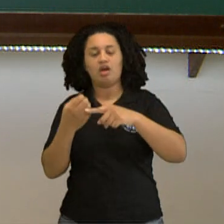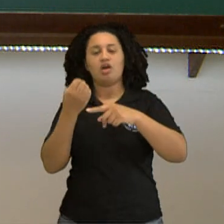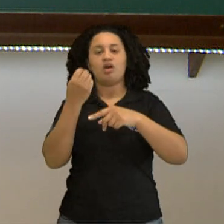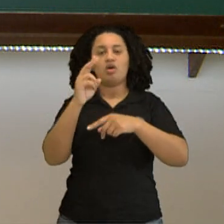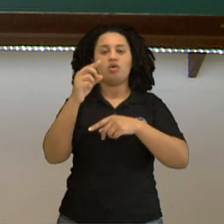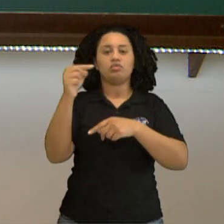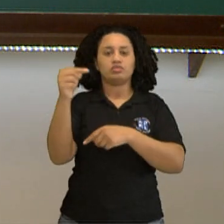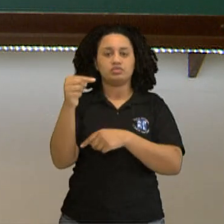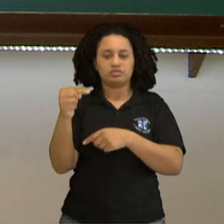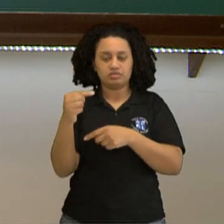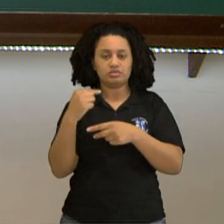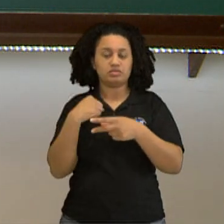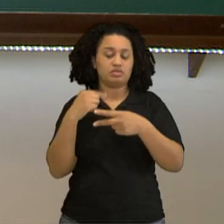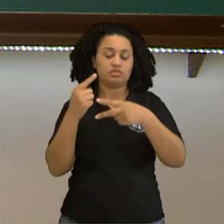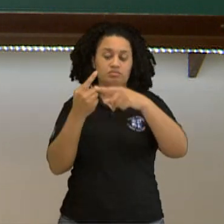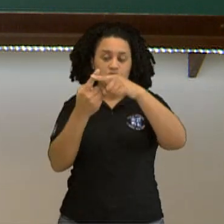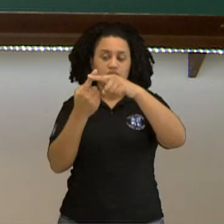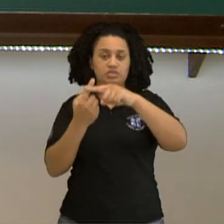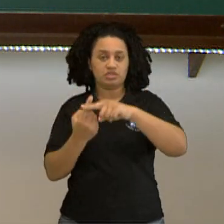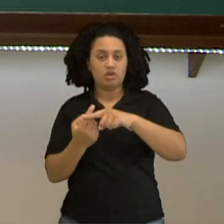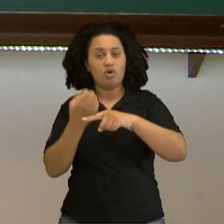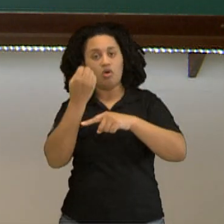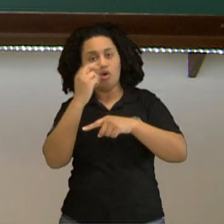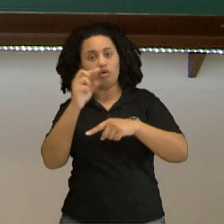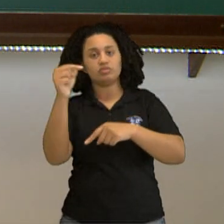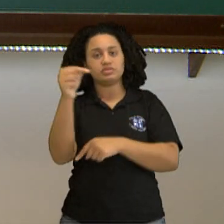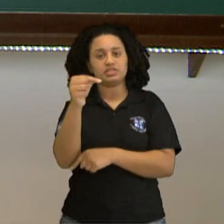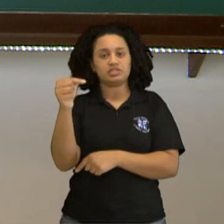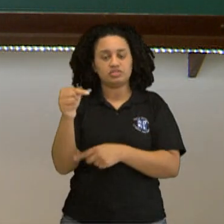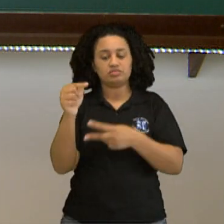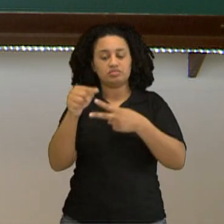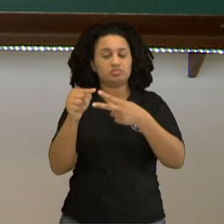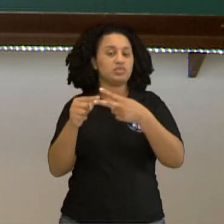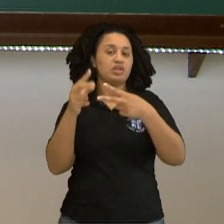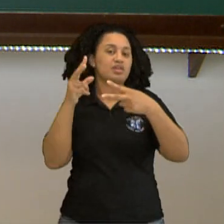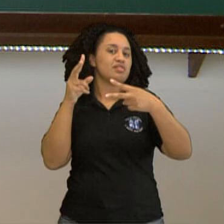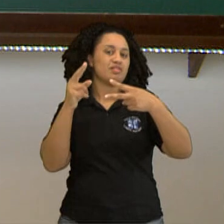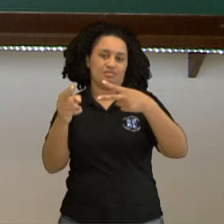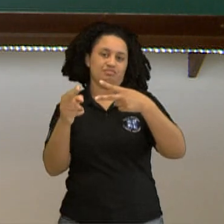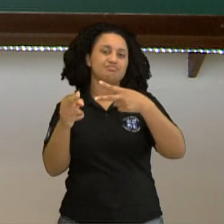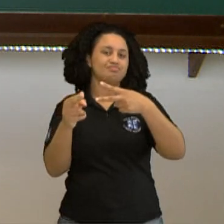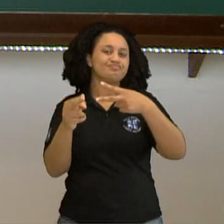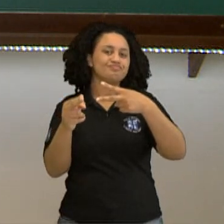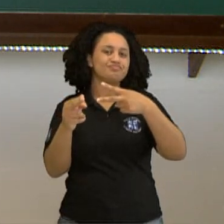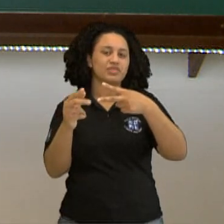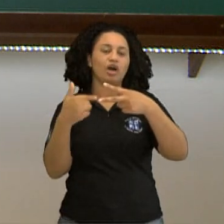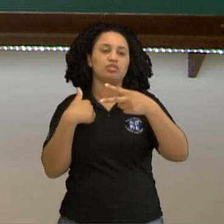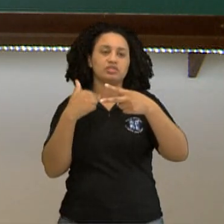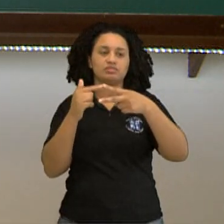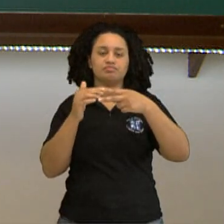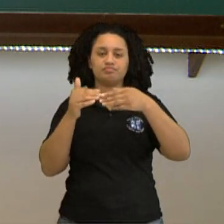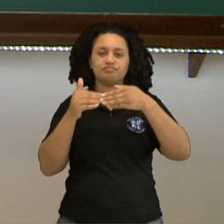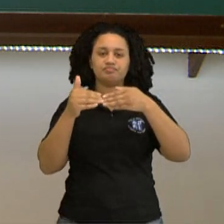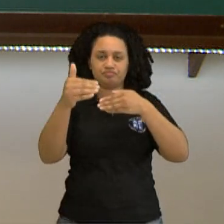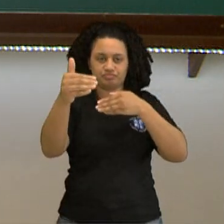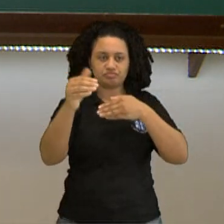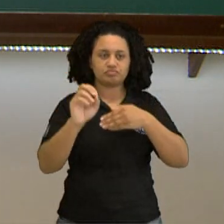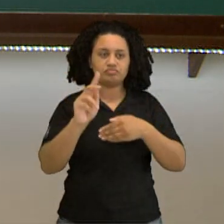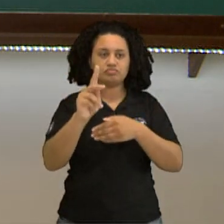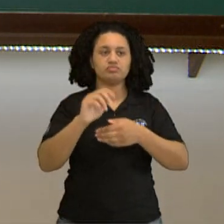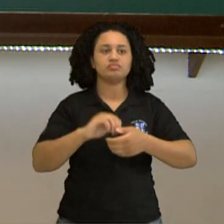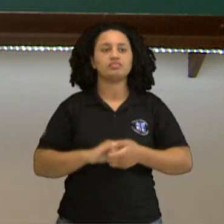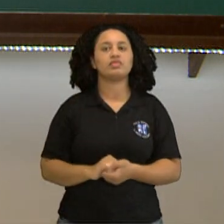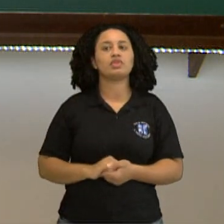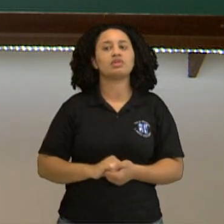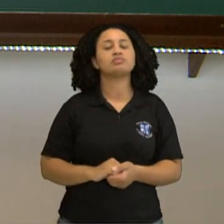em velocidade positiva positiva ou aceleração negativa e velocidade também negativa, certo? E